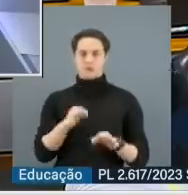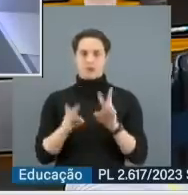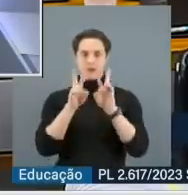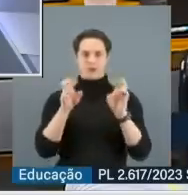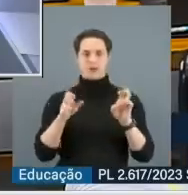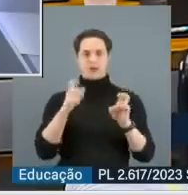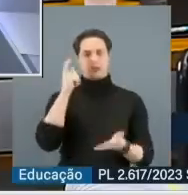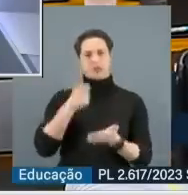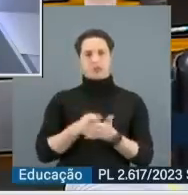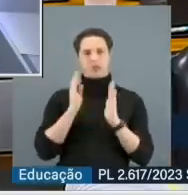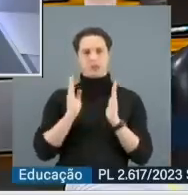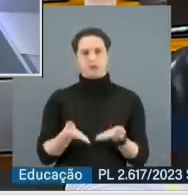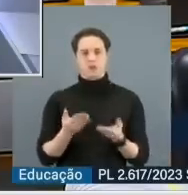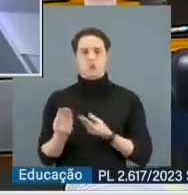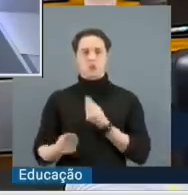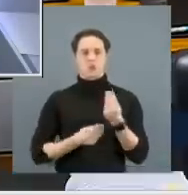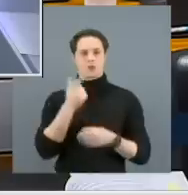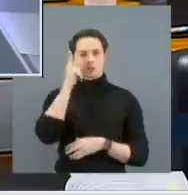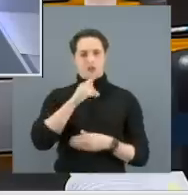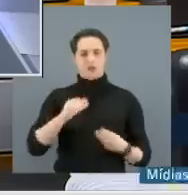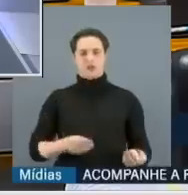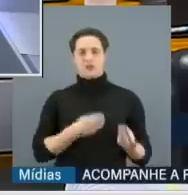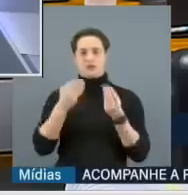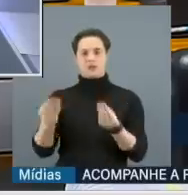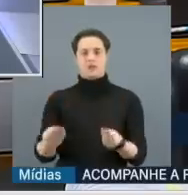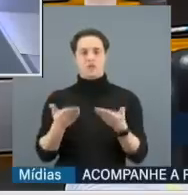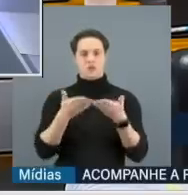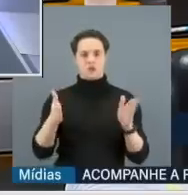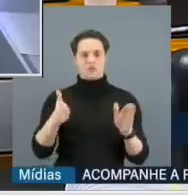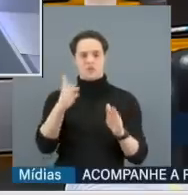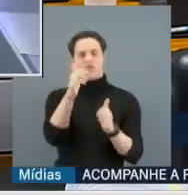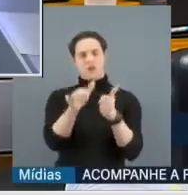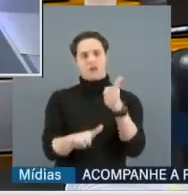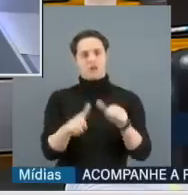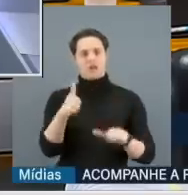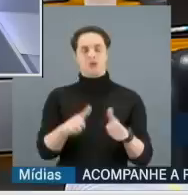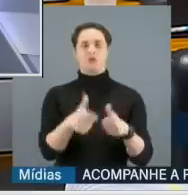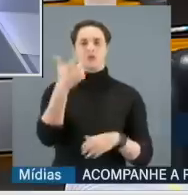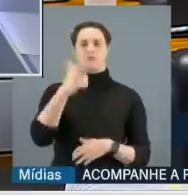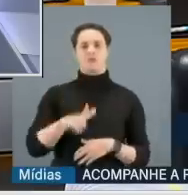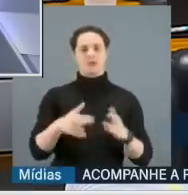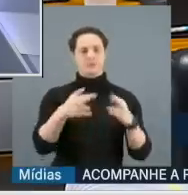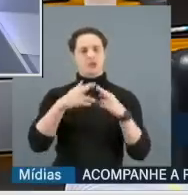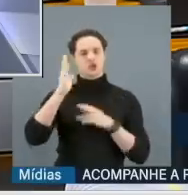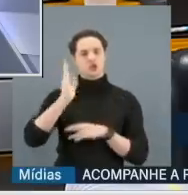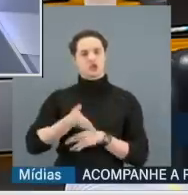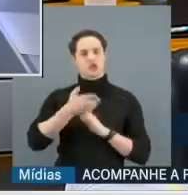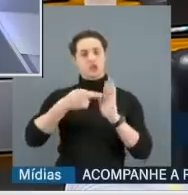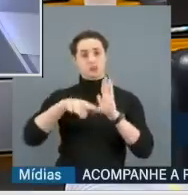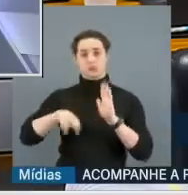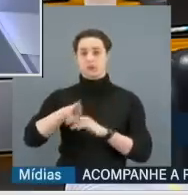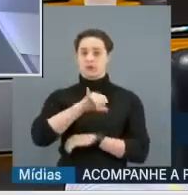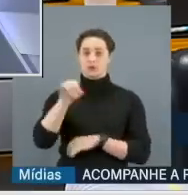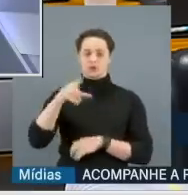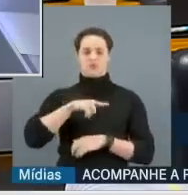Arthur Maia viu sistematicamente Mauro Cid ser abusado por tantos e